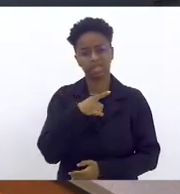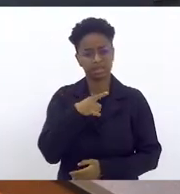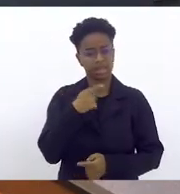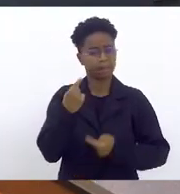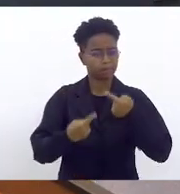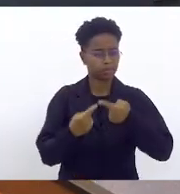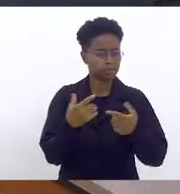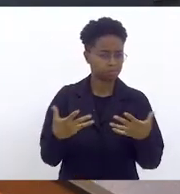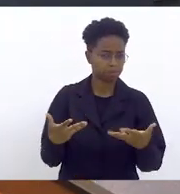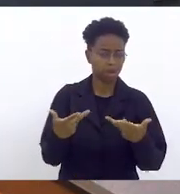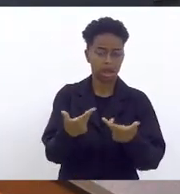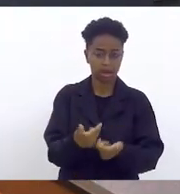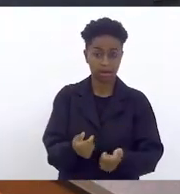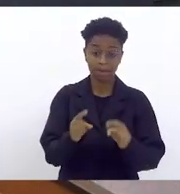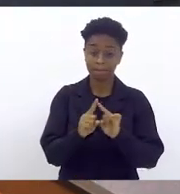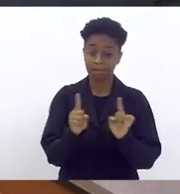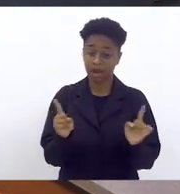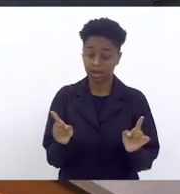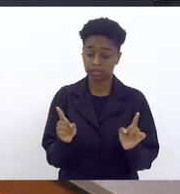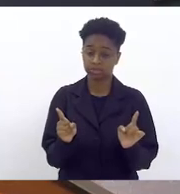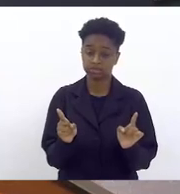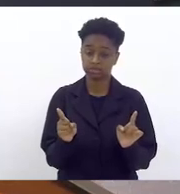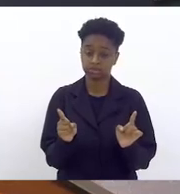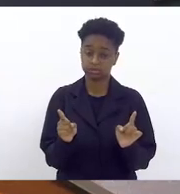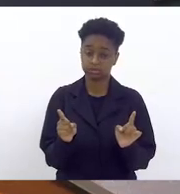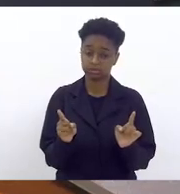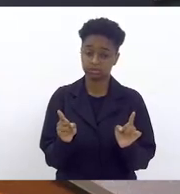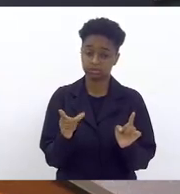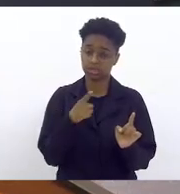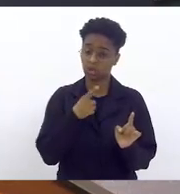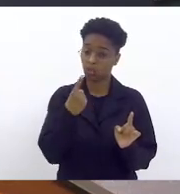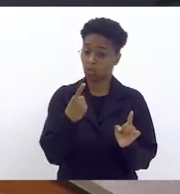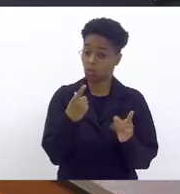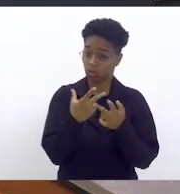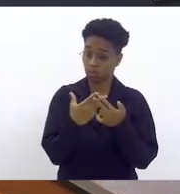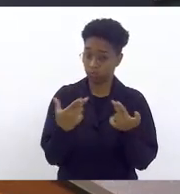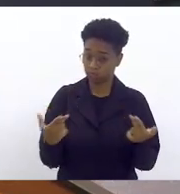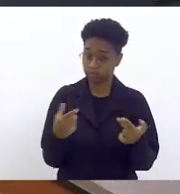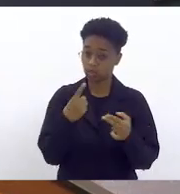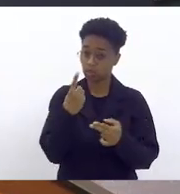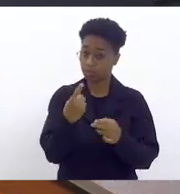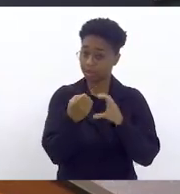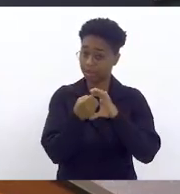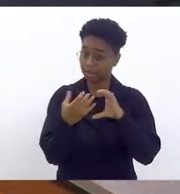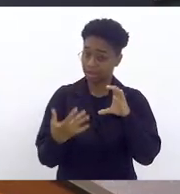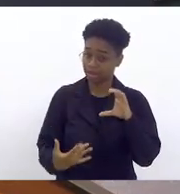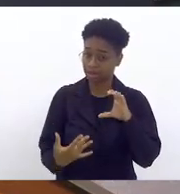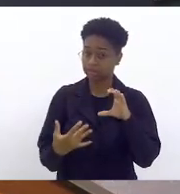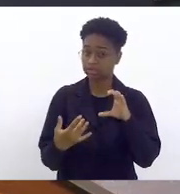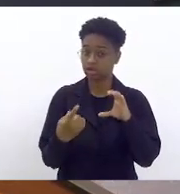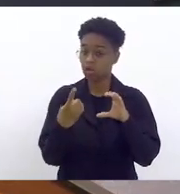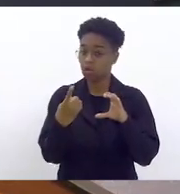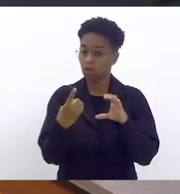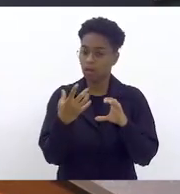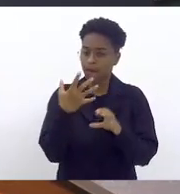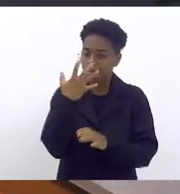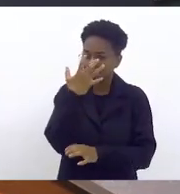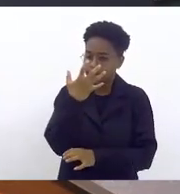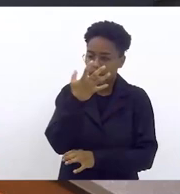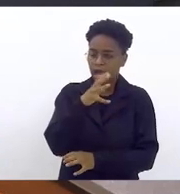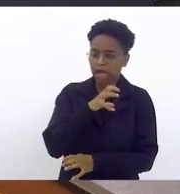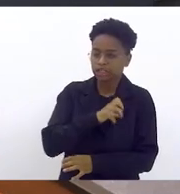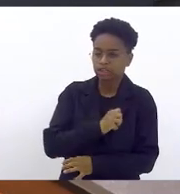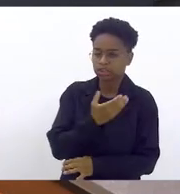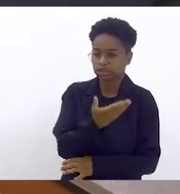extraordinárias mas tem um fato e tem uma característica e uma paixão do temporão